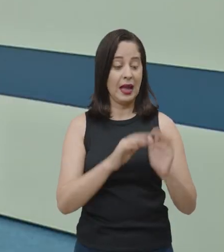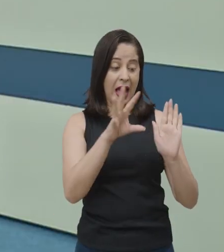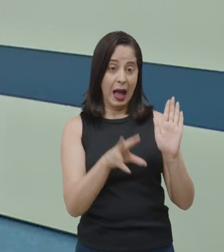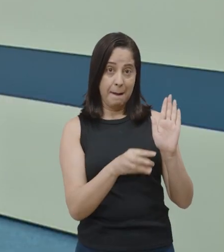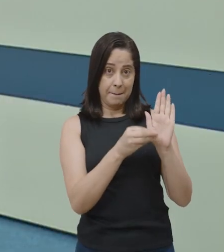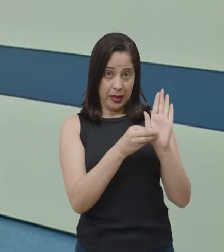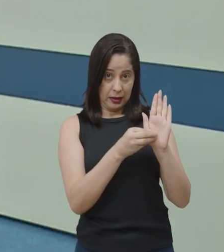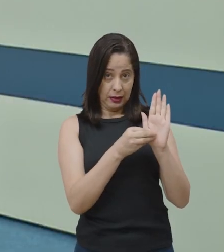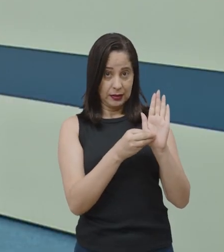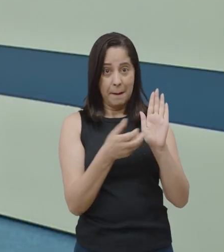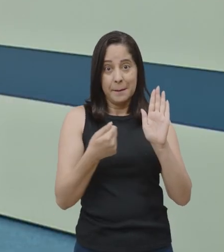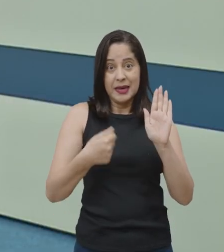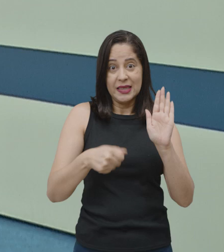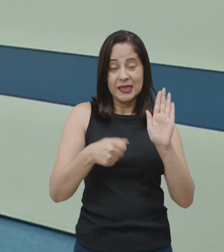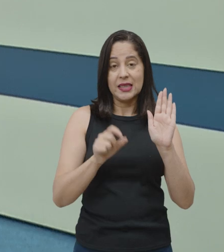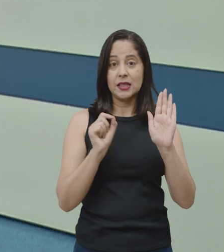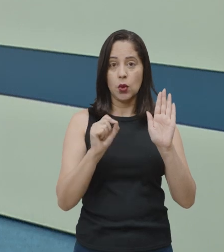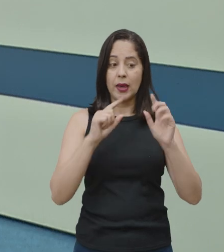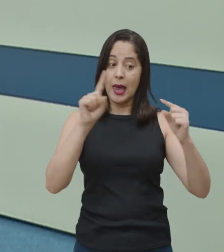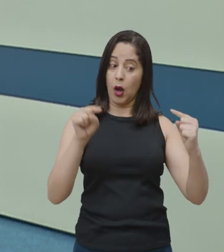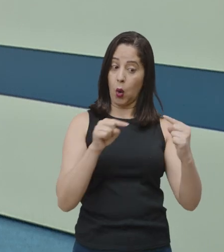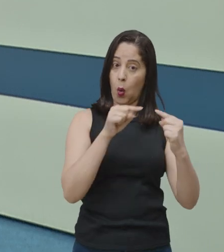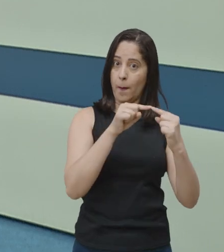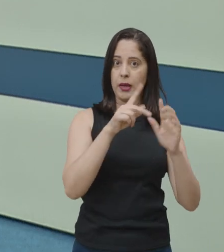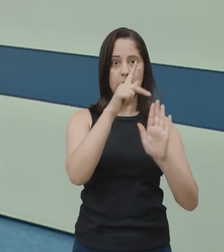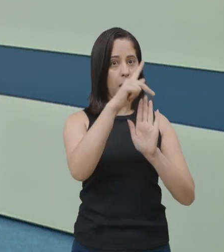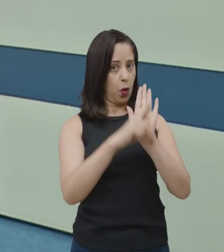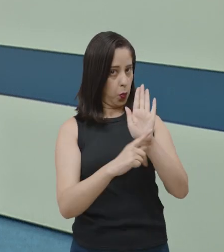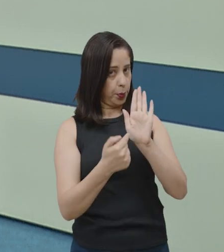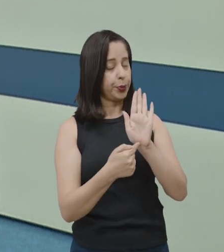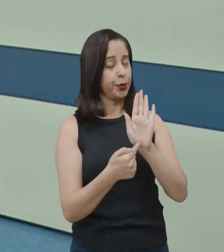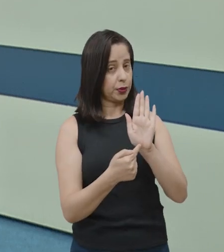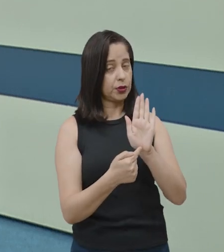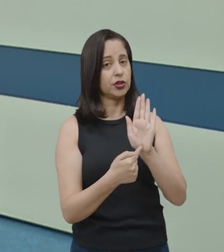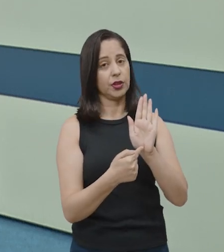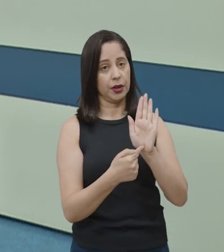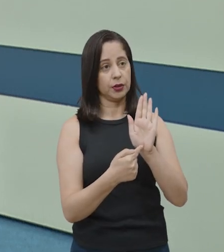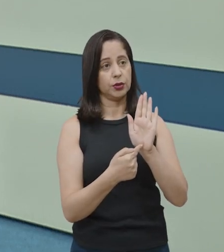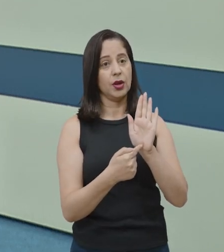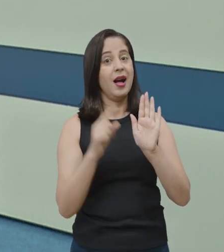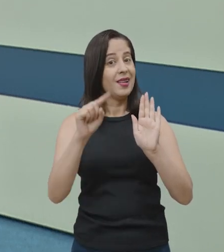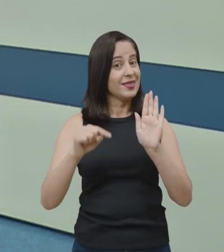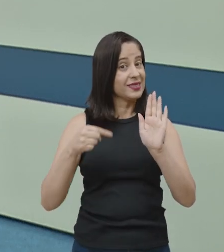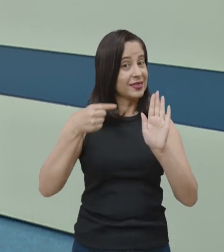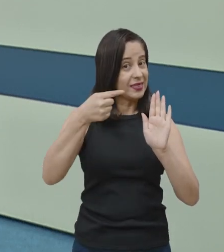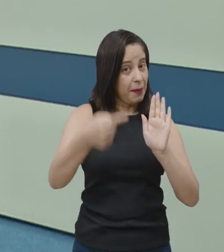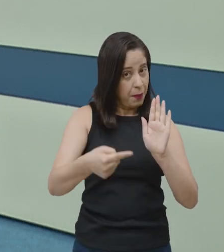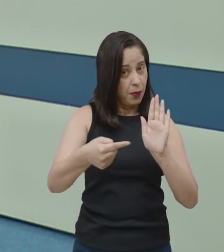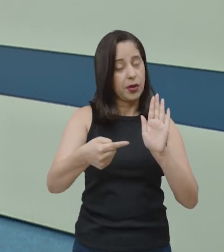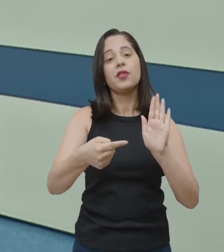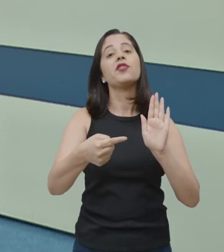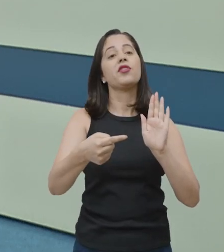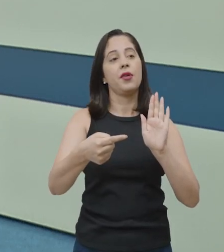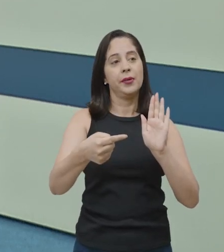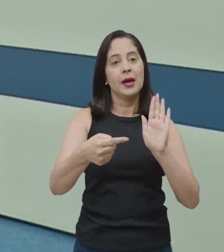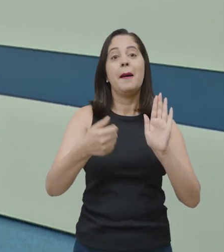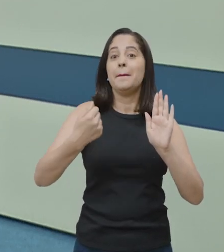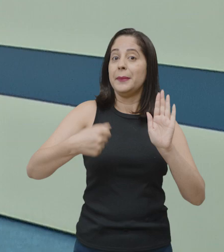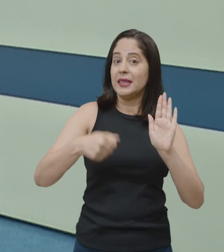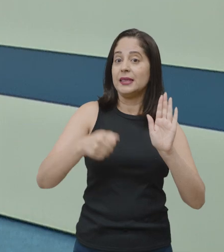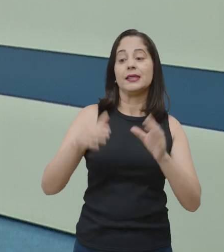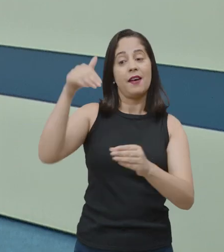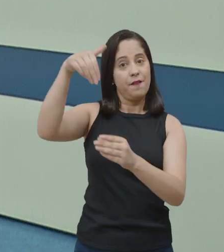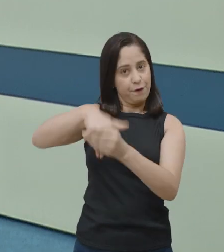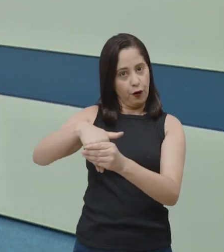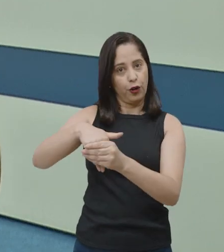Para ser aceita, a emenda precisa estar de acordo com a matéria do projeto de lei. Depois, para passar a valer,